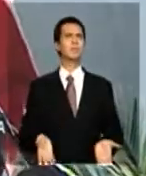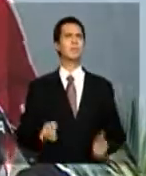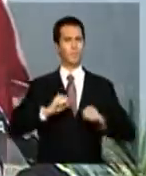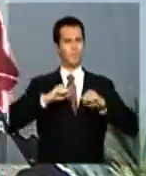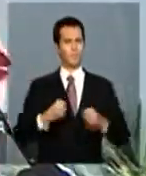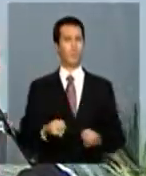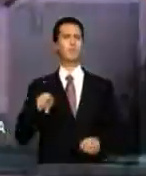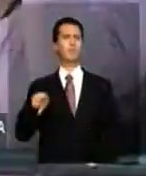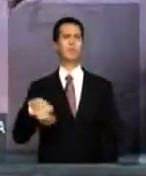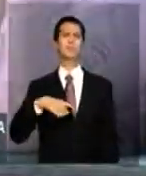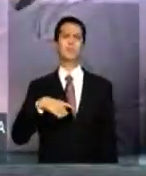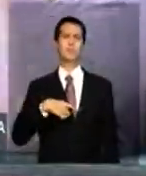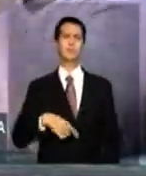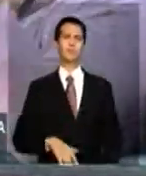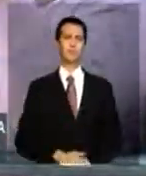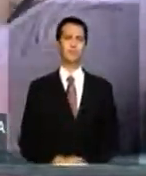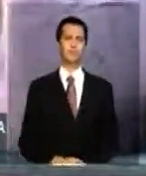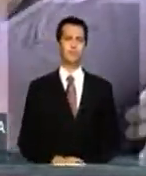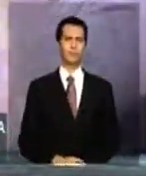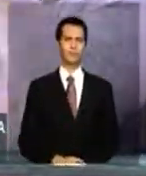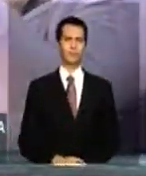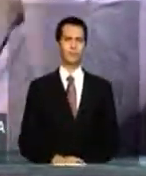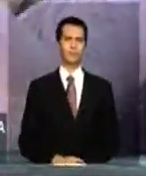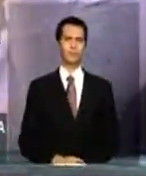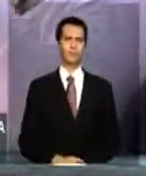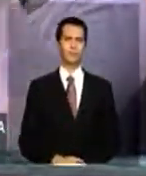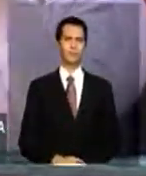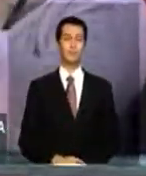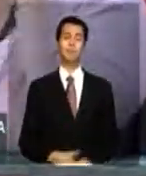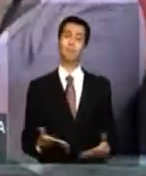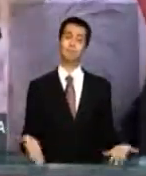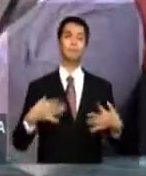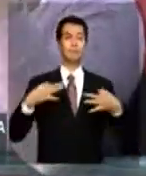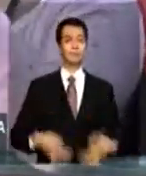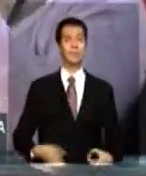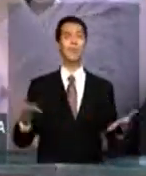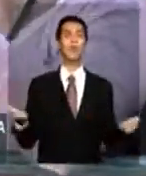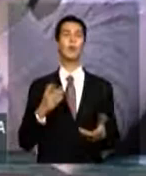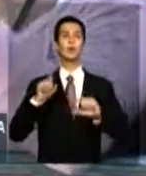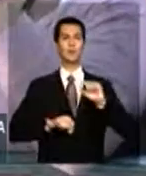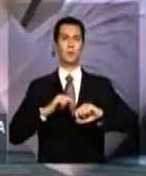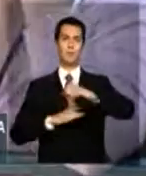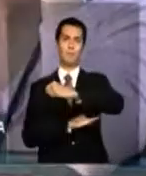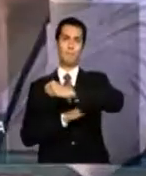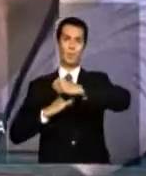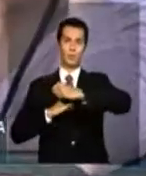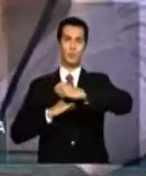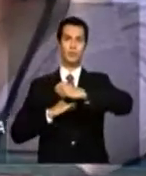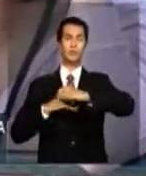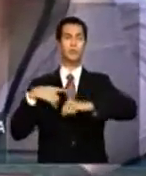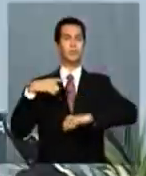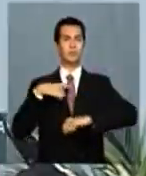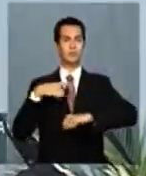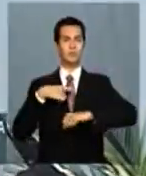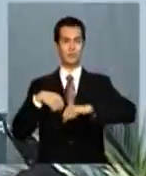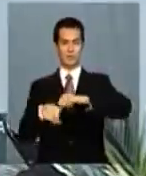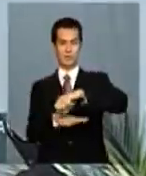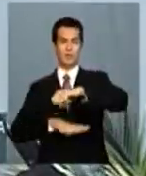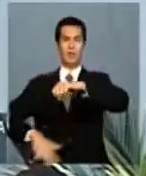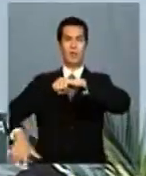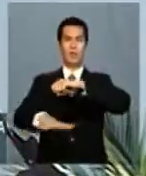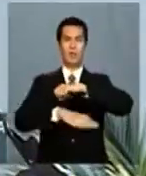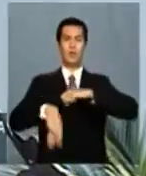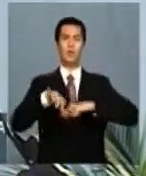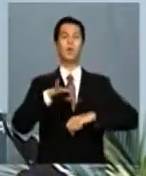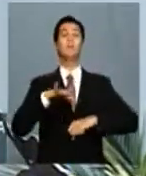fibra. Nada mais do que justo que essa nova ponte sobre a Lagoa do Imaruí